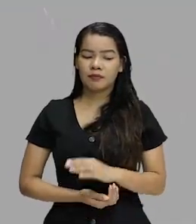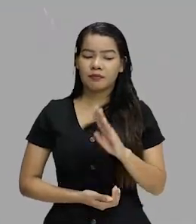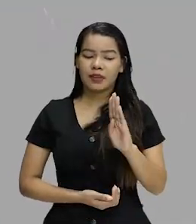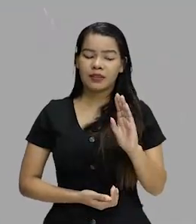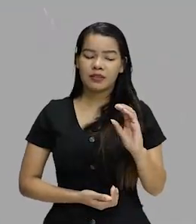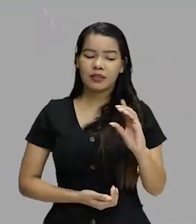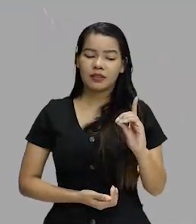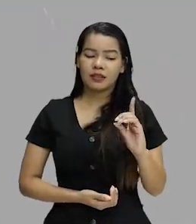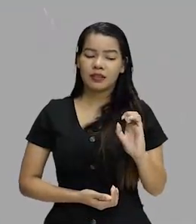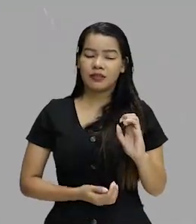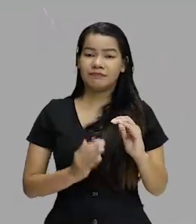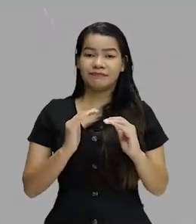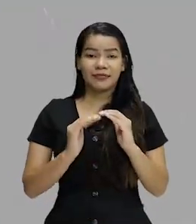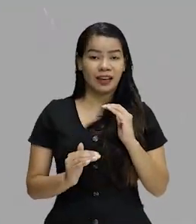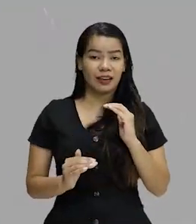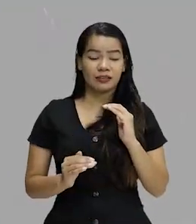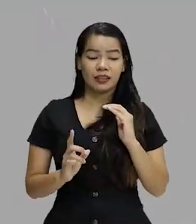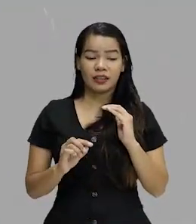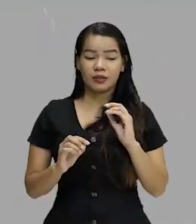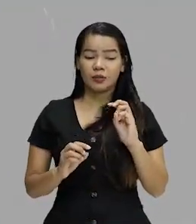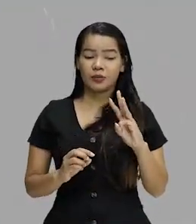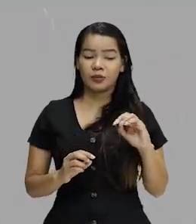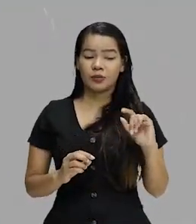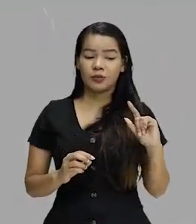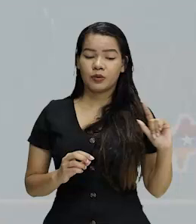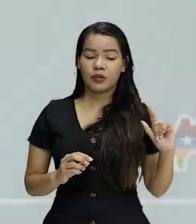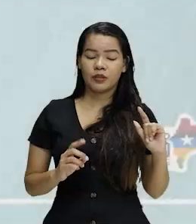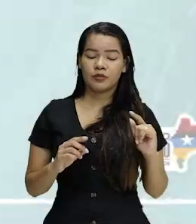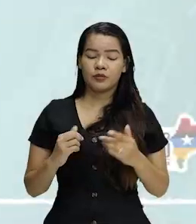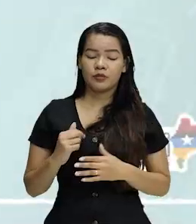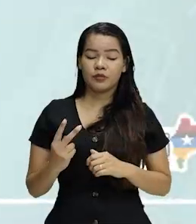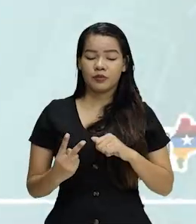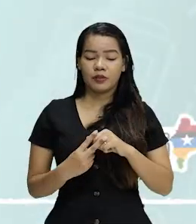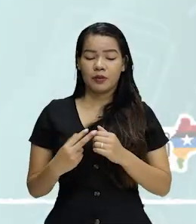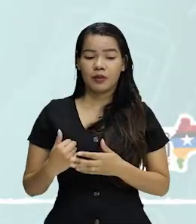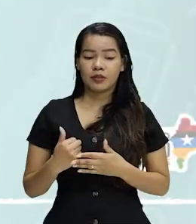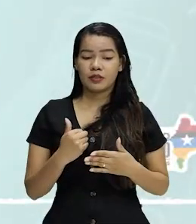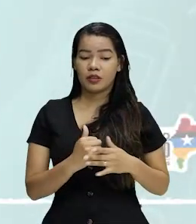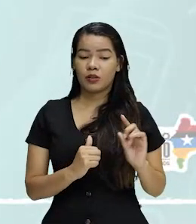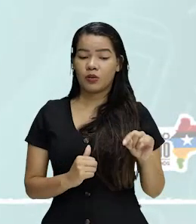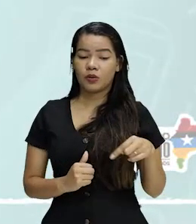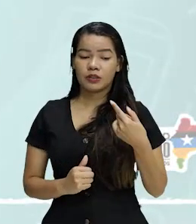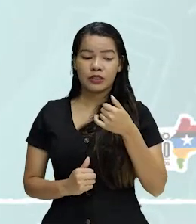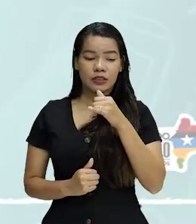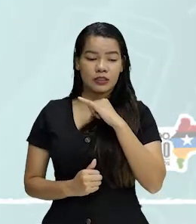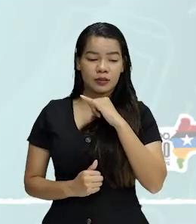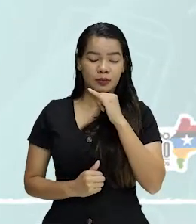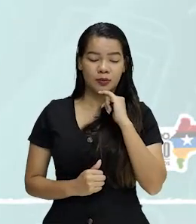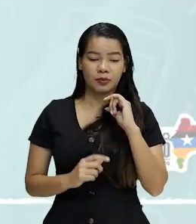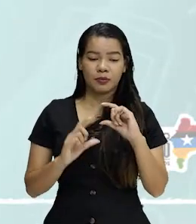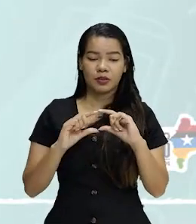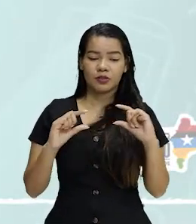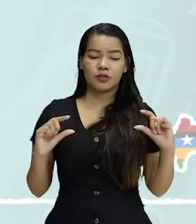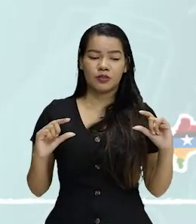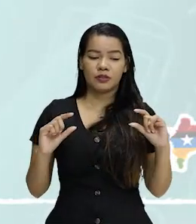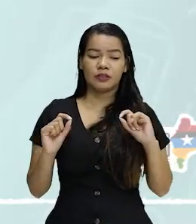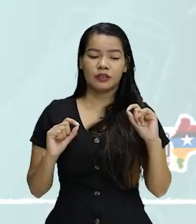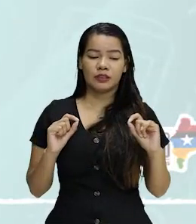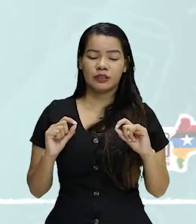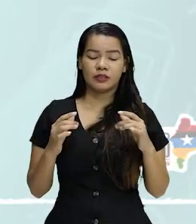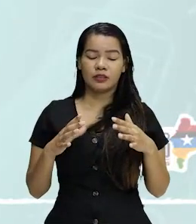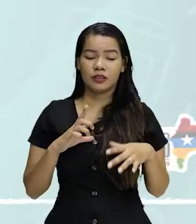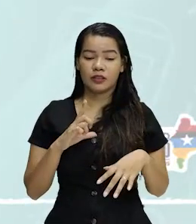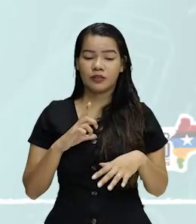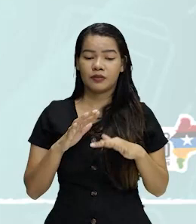verbo principal. Will é sempre um verbo auxiliar. Outro exemplo, uma tirinha, e nessa tirinha eu tenho